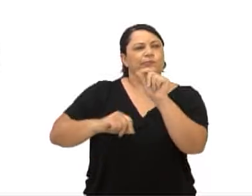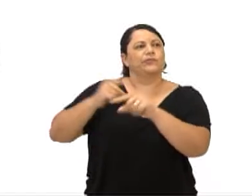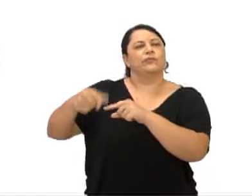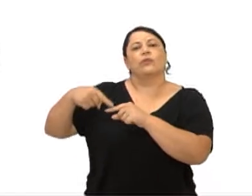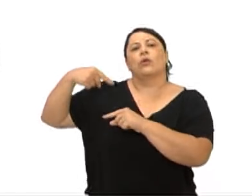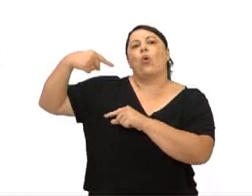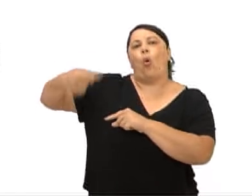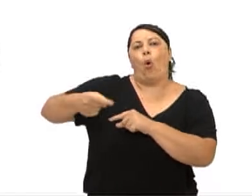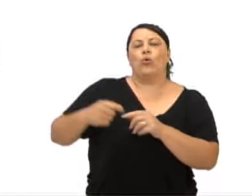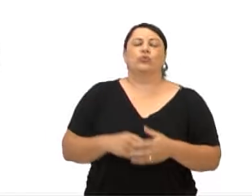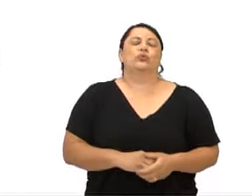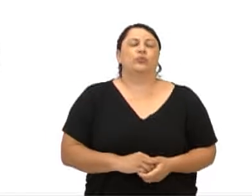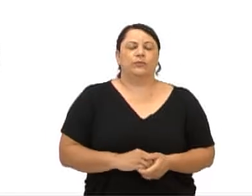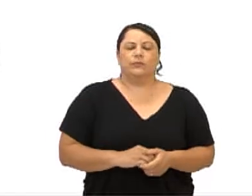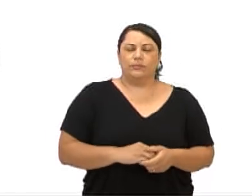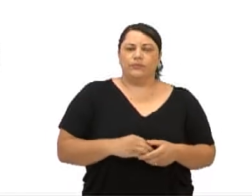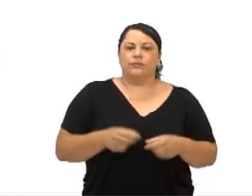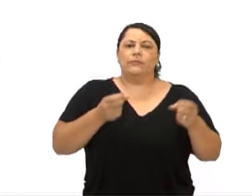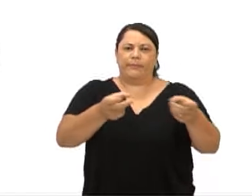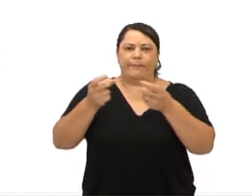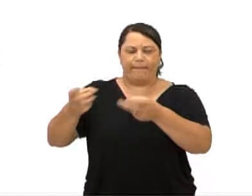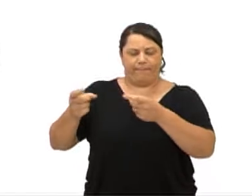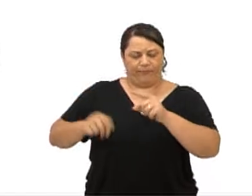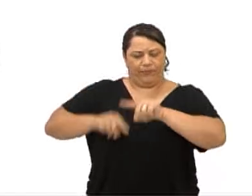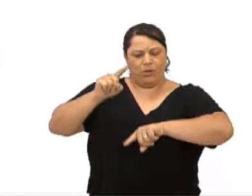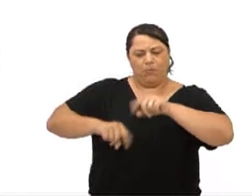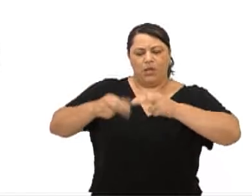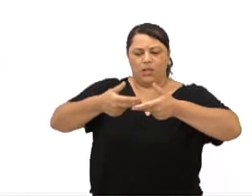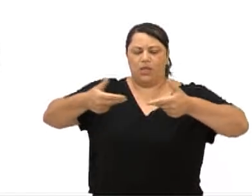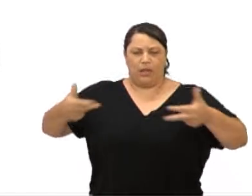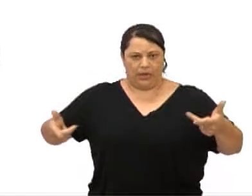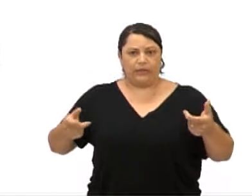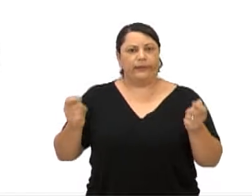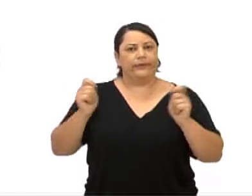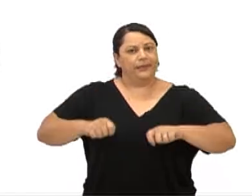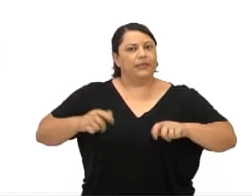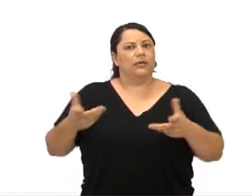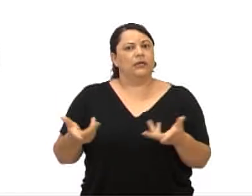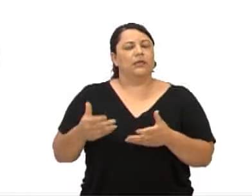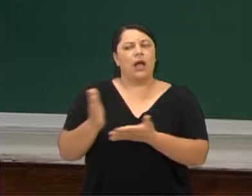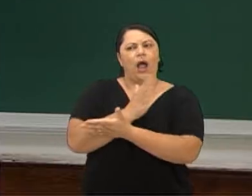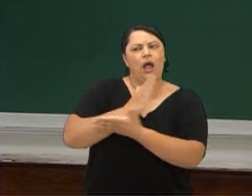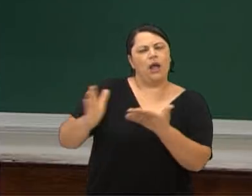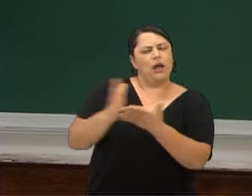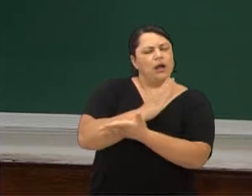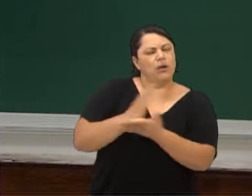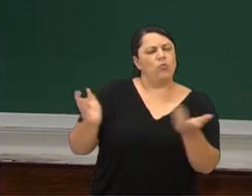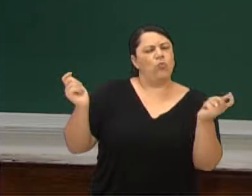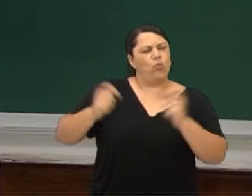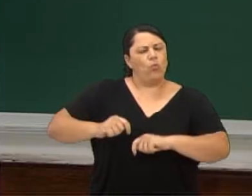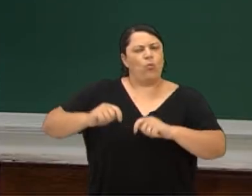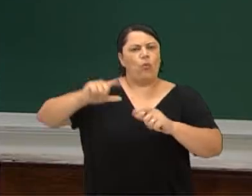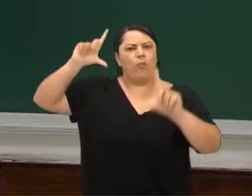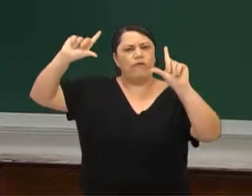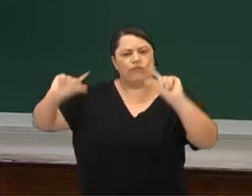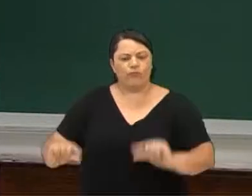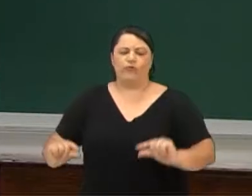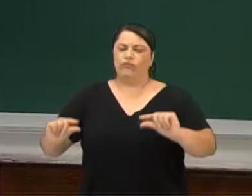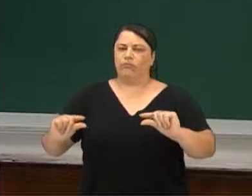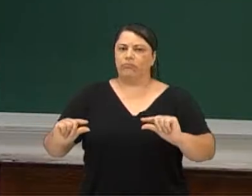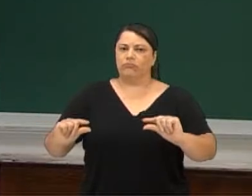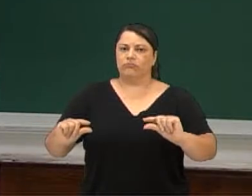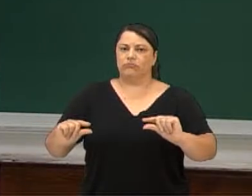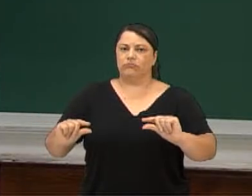mercados produtores de matérias-primas. Algumas matérias-primas, elas se esgotam, ou seja, elas vão se